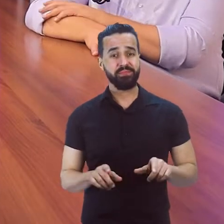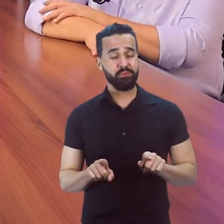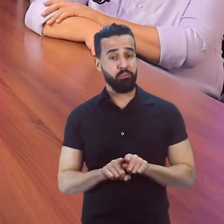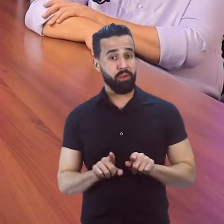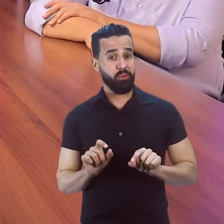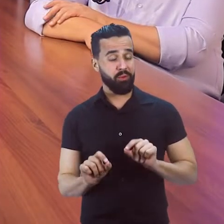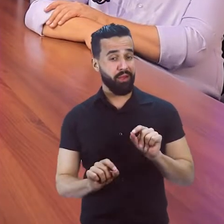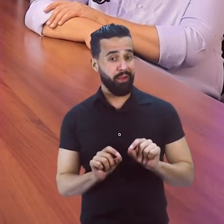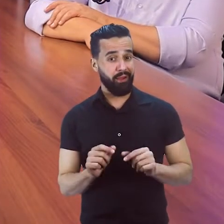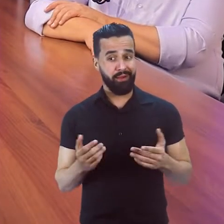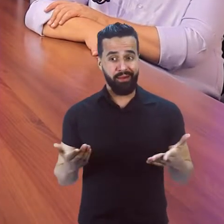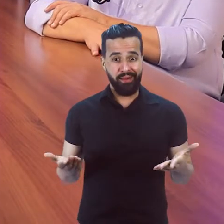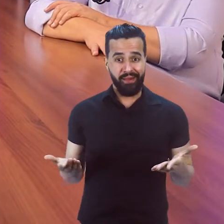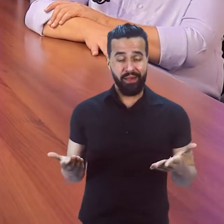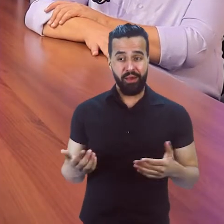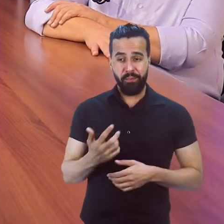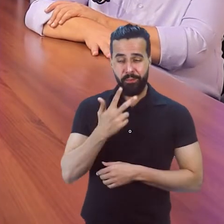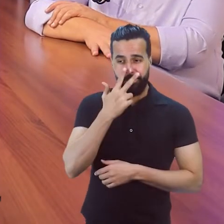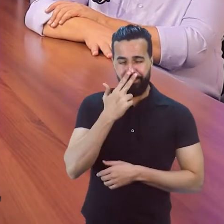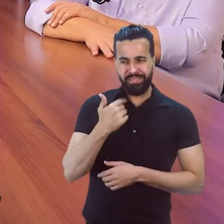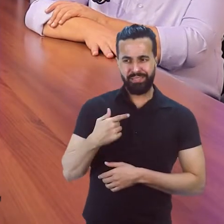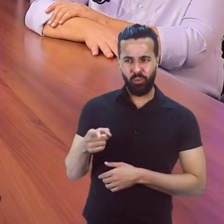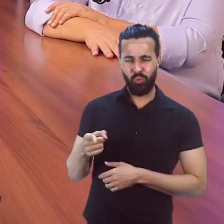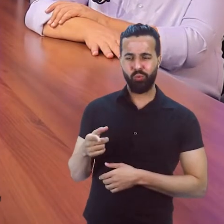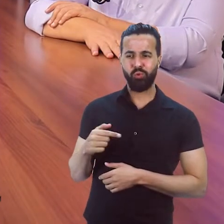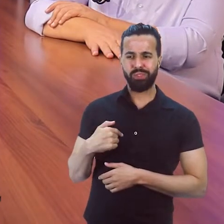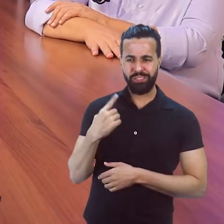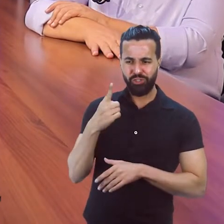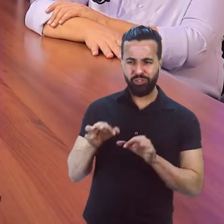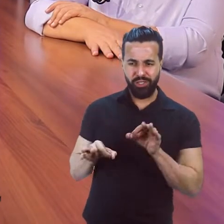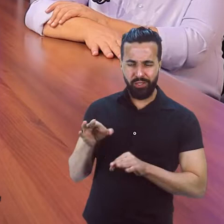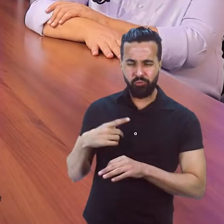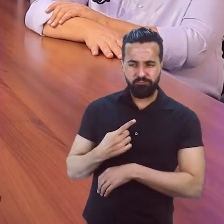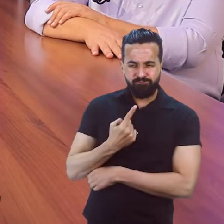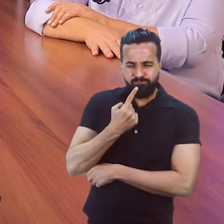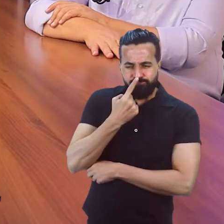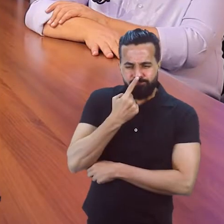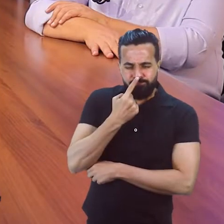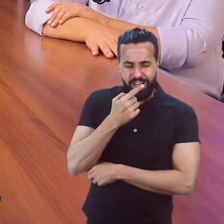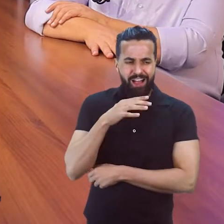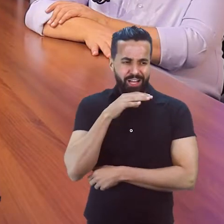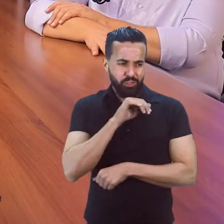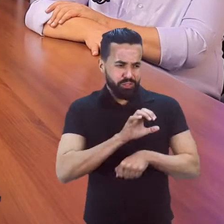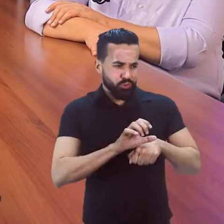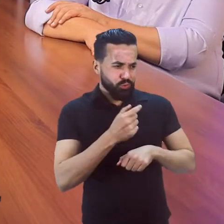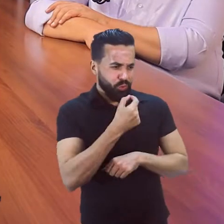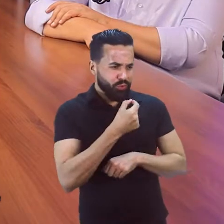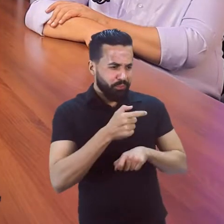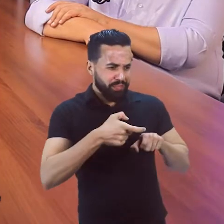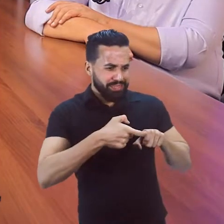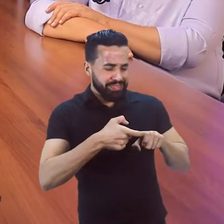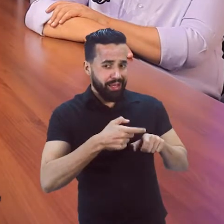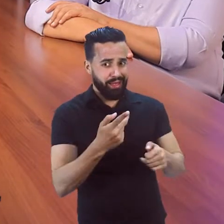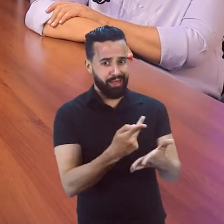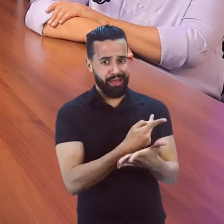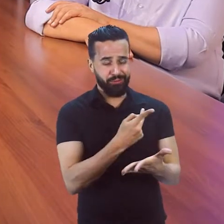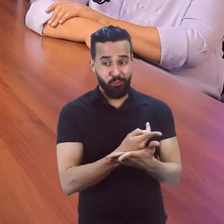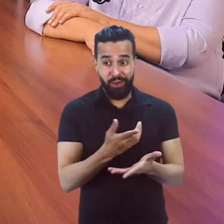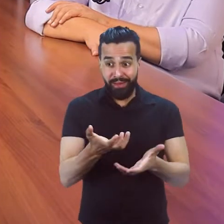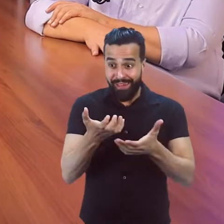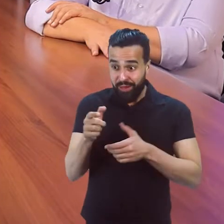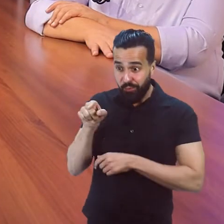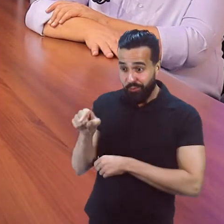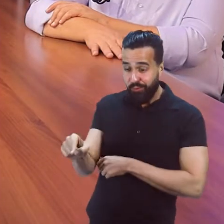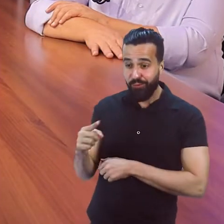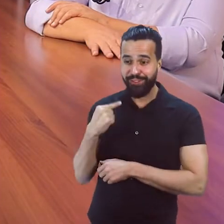rapaz, eu acho que eu estou no curso errado. Eu acho que meu curso é direito. E, Olha, rapaz, e